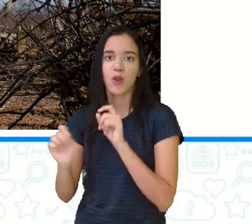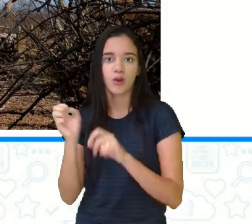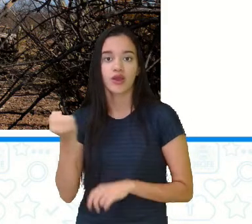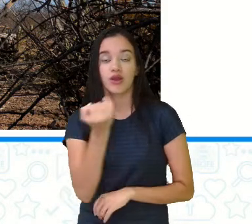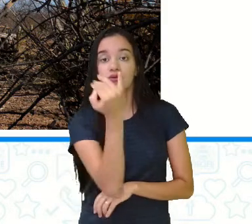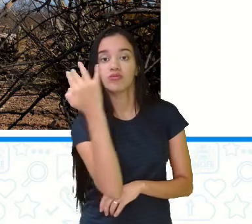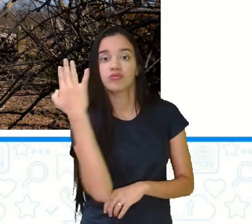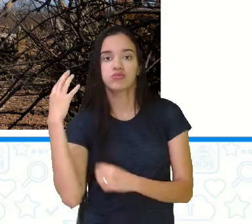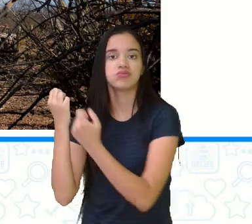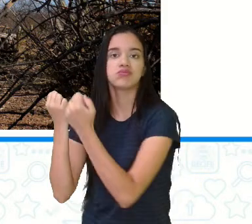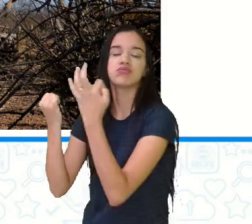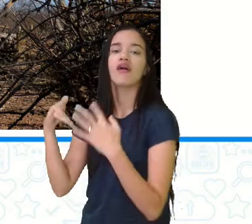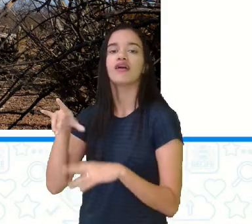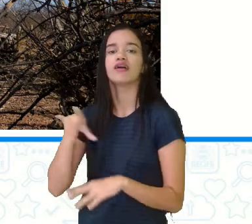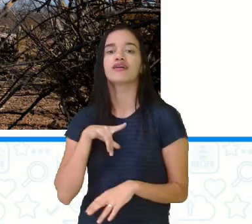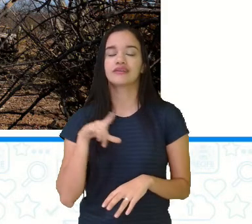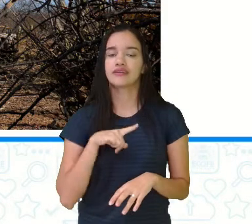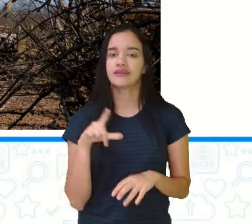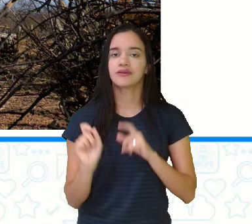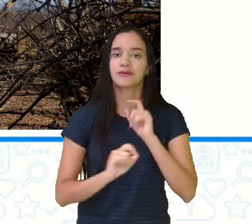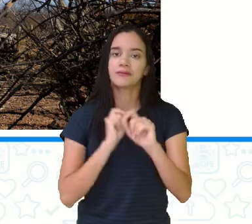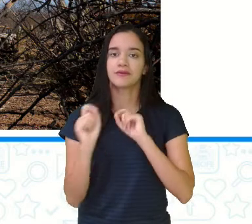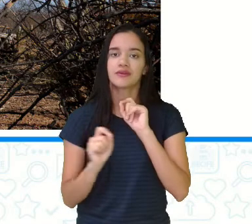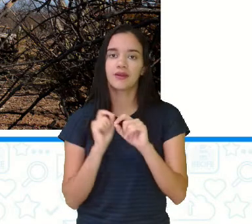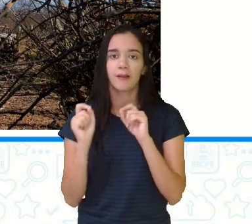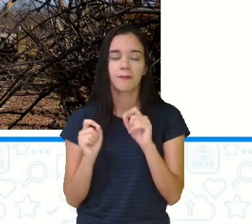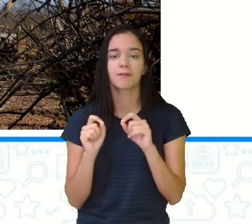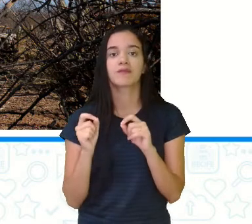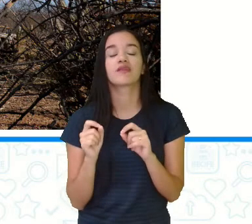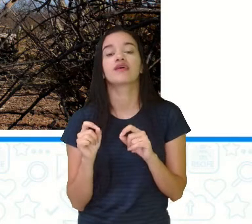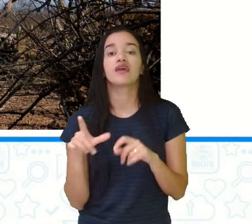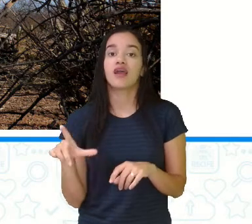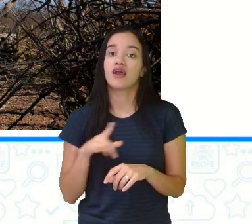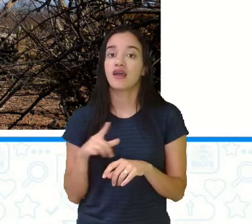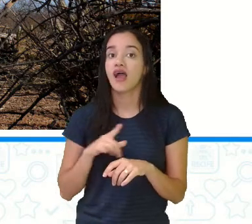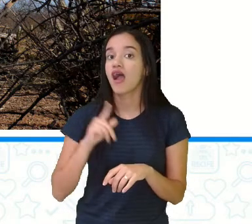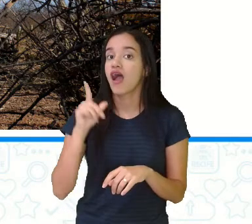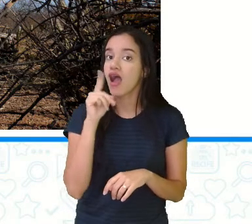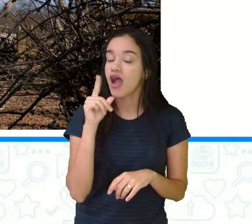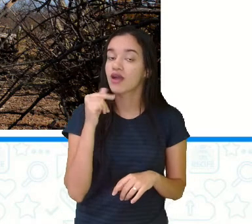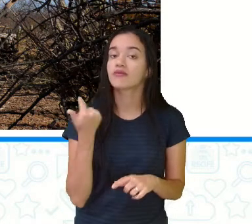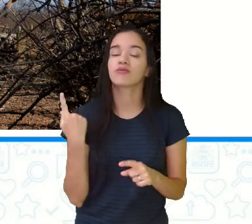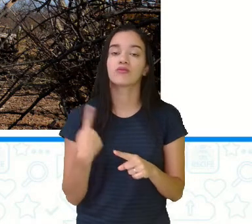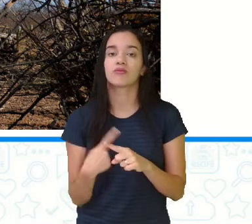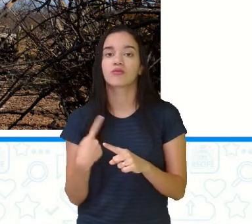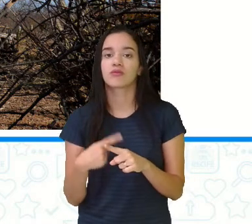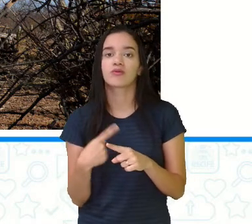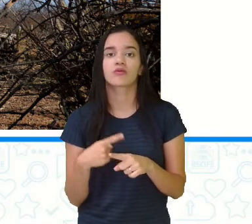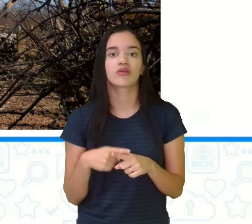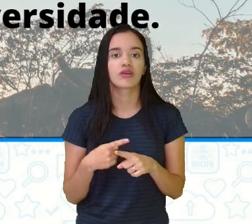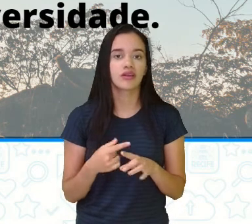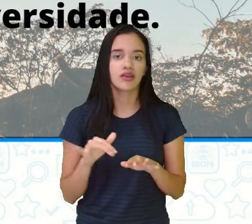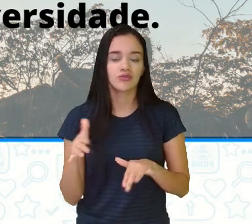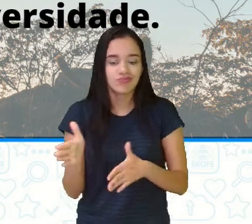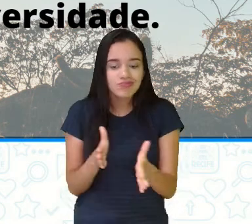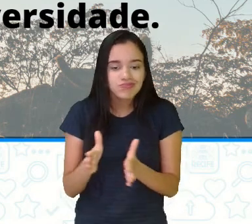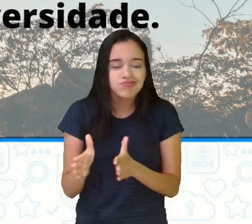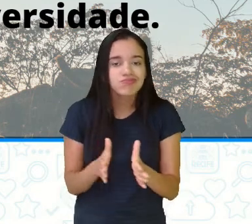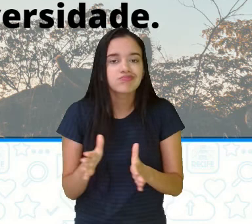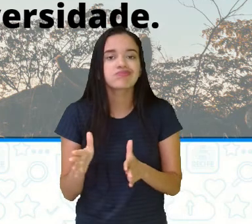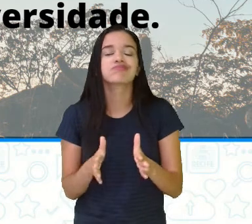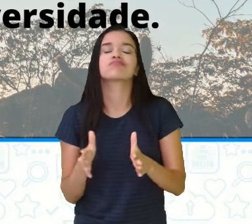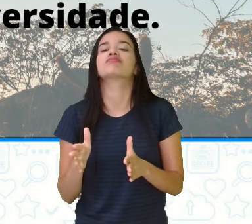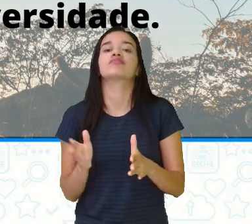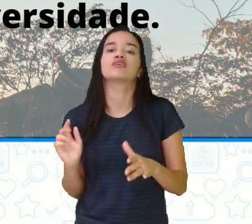são vegetais que têm a propriedade aí de acumular água, porque eles passam por grandes períodos de